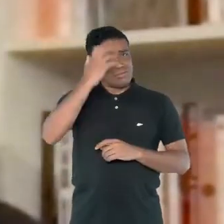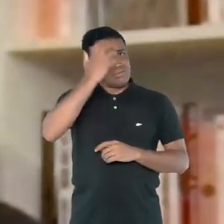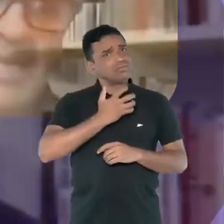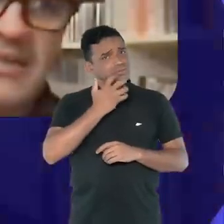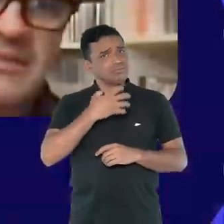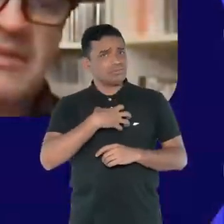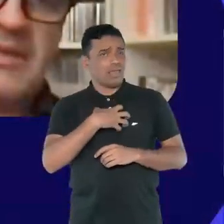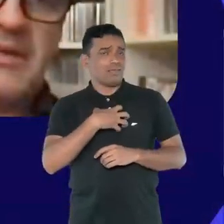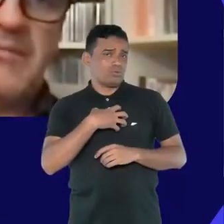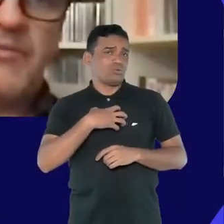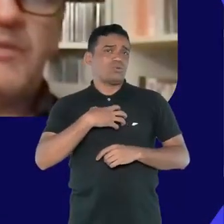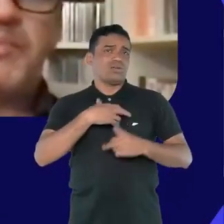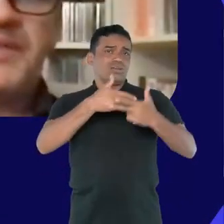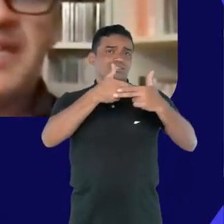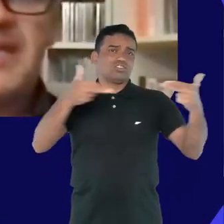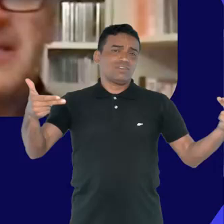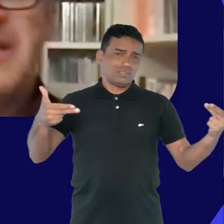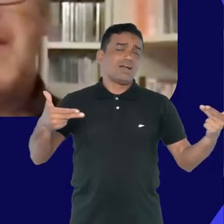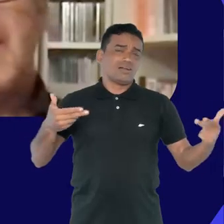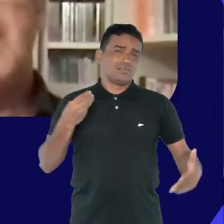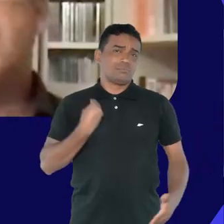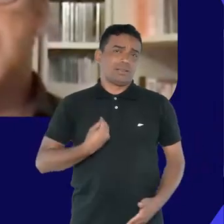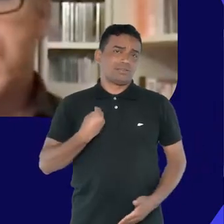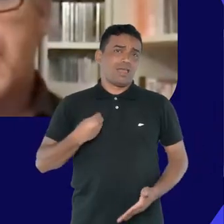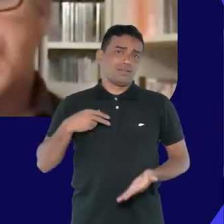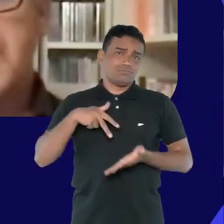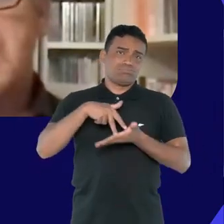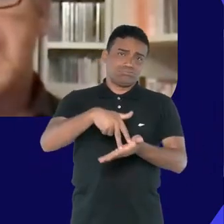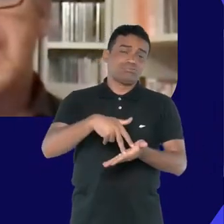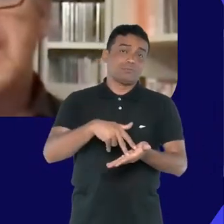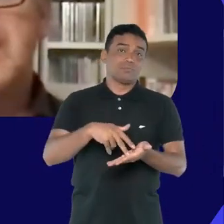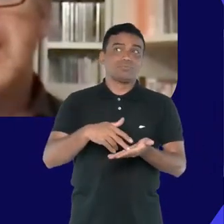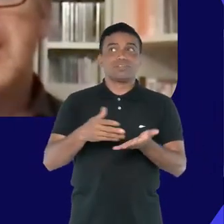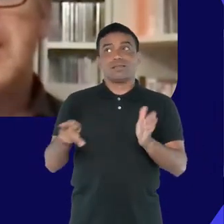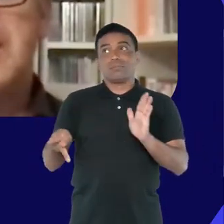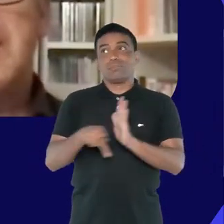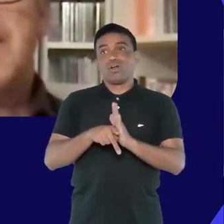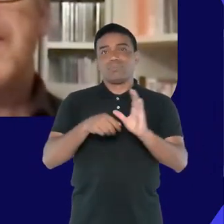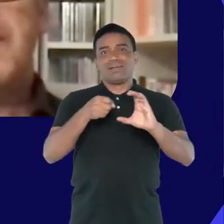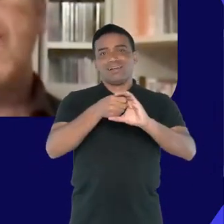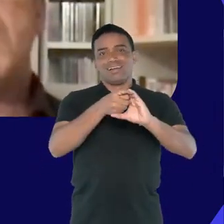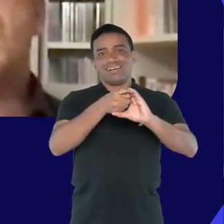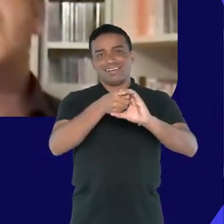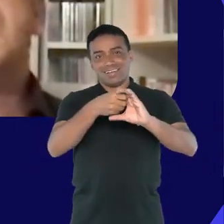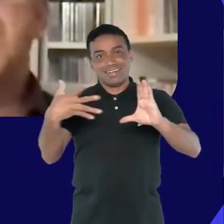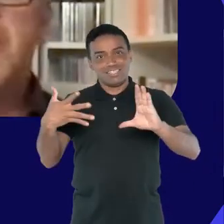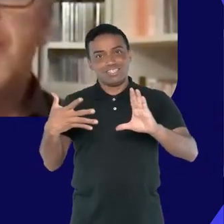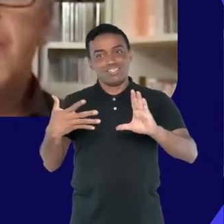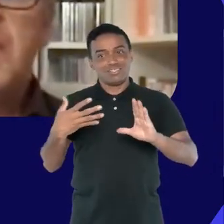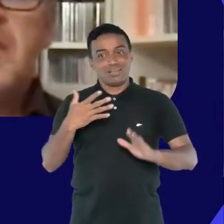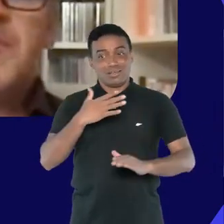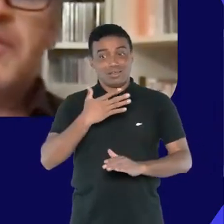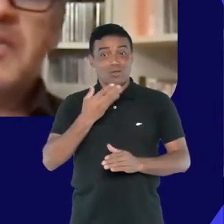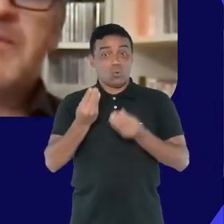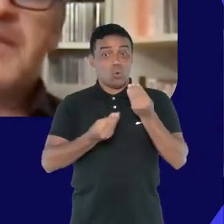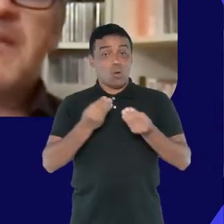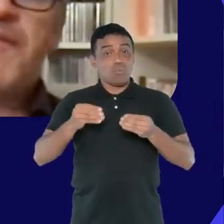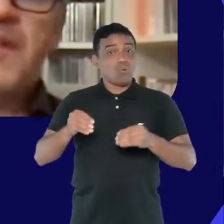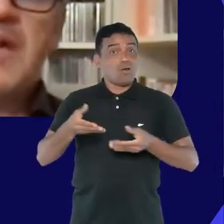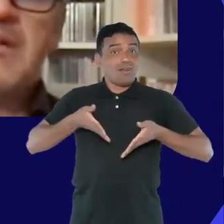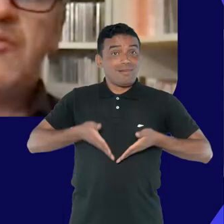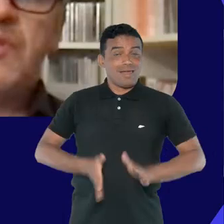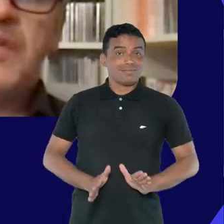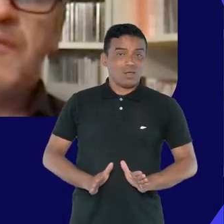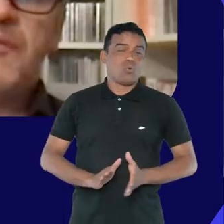essa diversidade muito presente, até pelas próprias características de como ele nasceu. Porque estamos